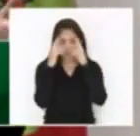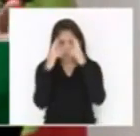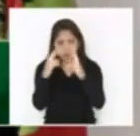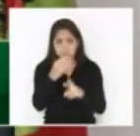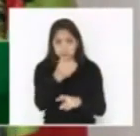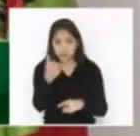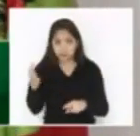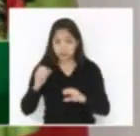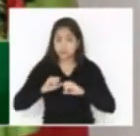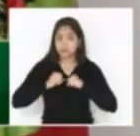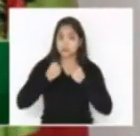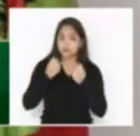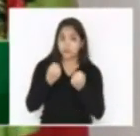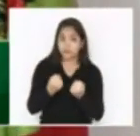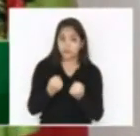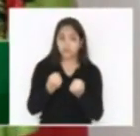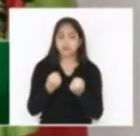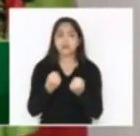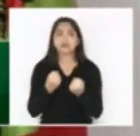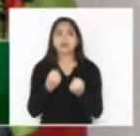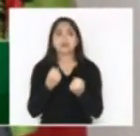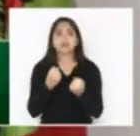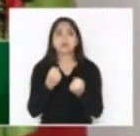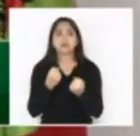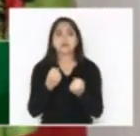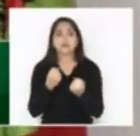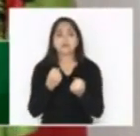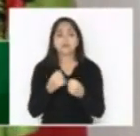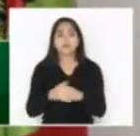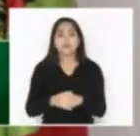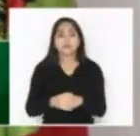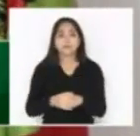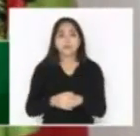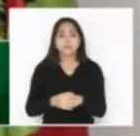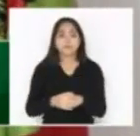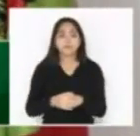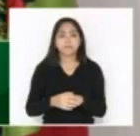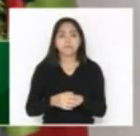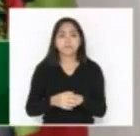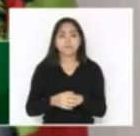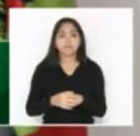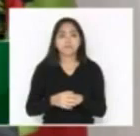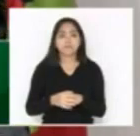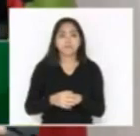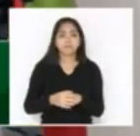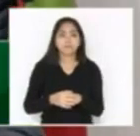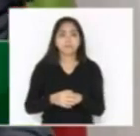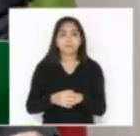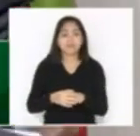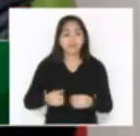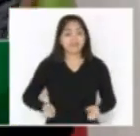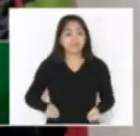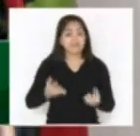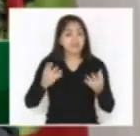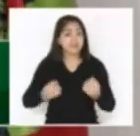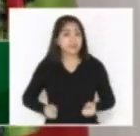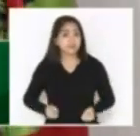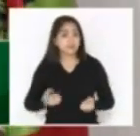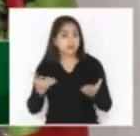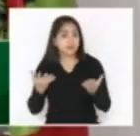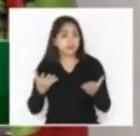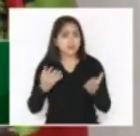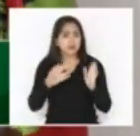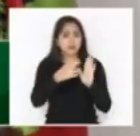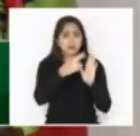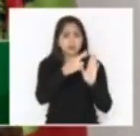que defendem, é injustificável o que se tem de despesas, até porque o relatório do Tribunal